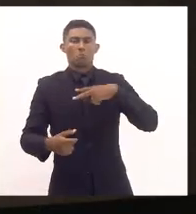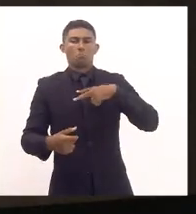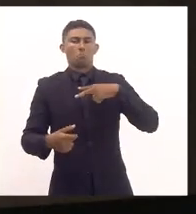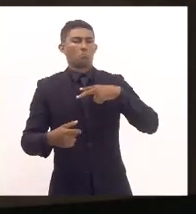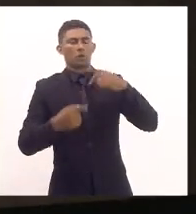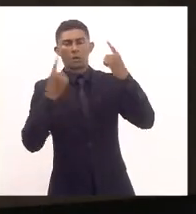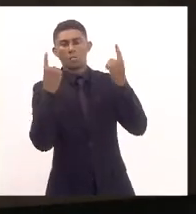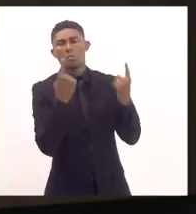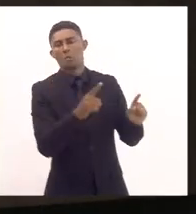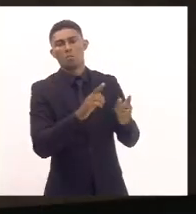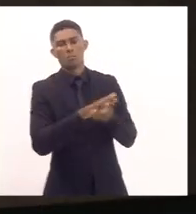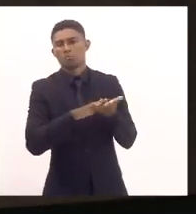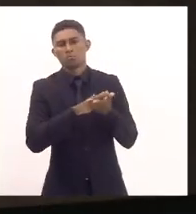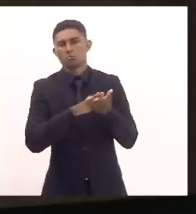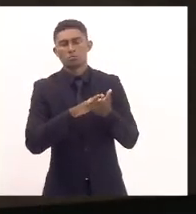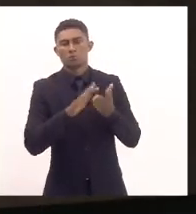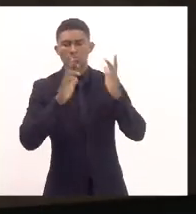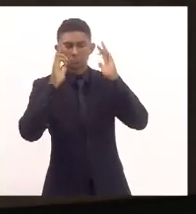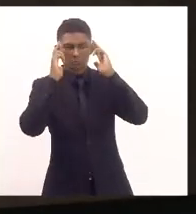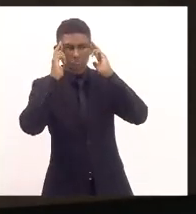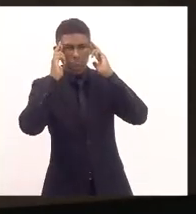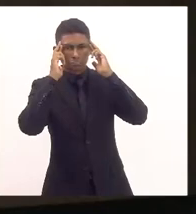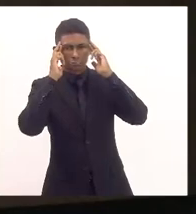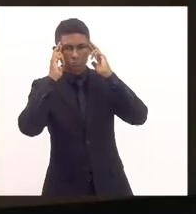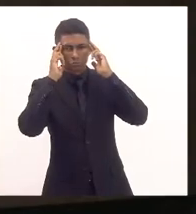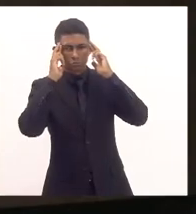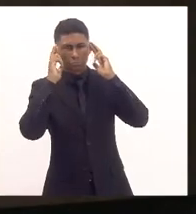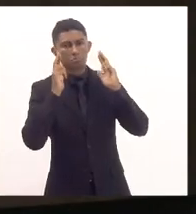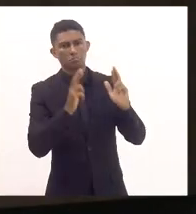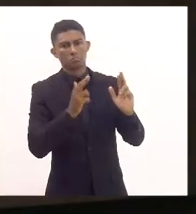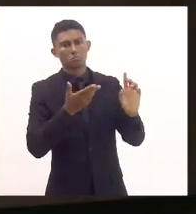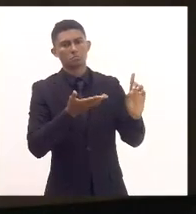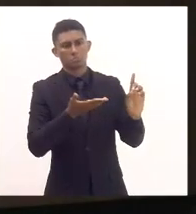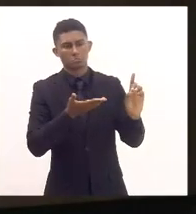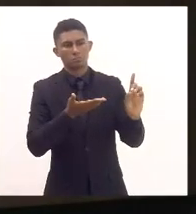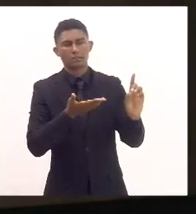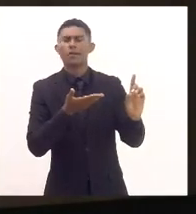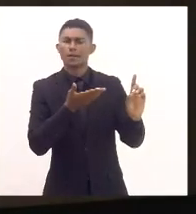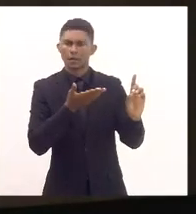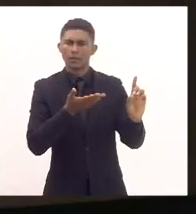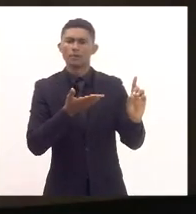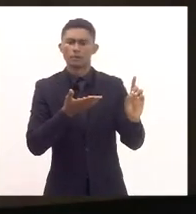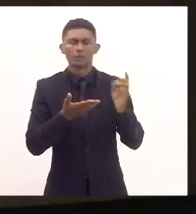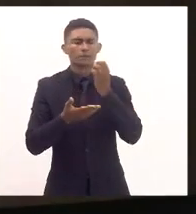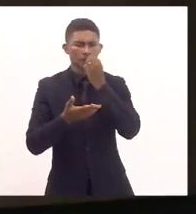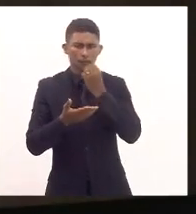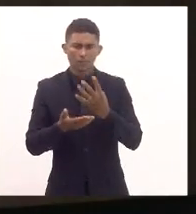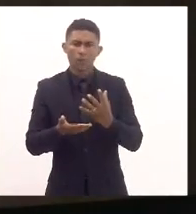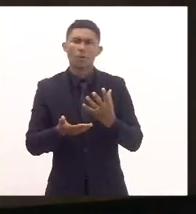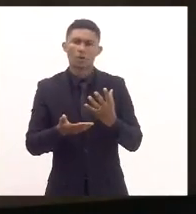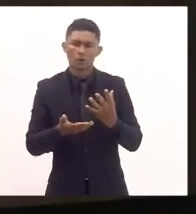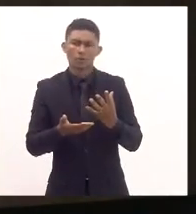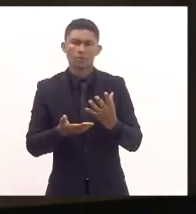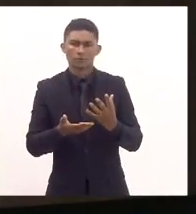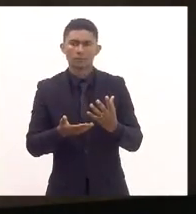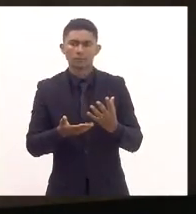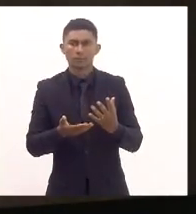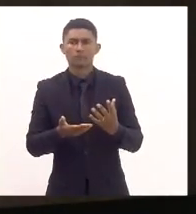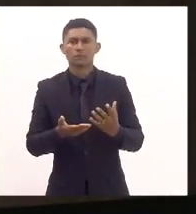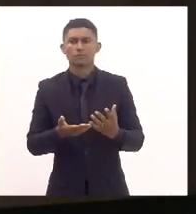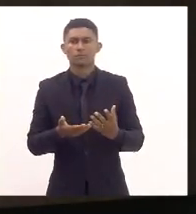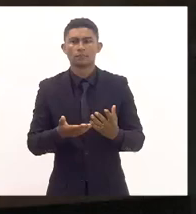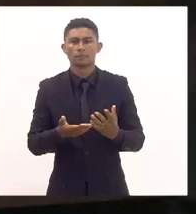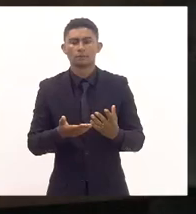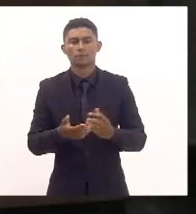obter a respeito da figura muito gentil inclusive sobre por parte do nosso